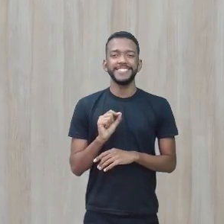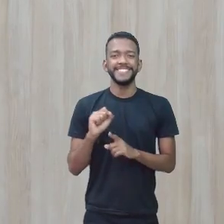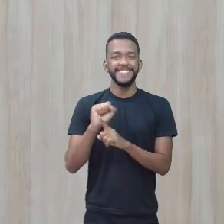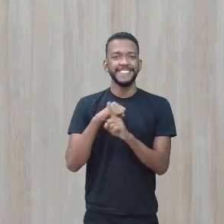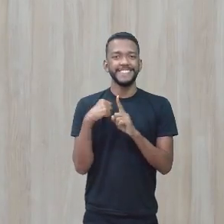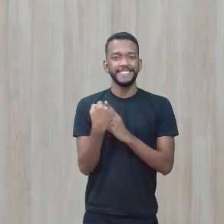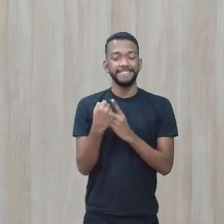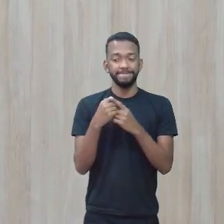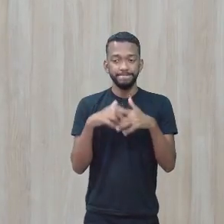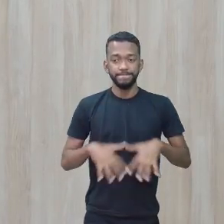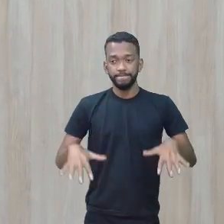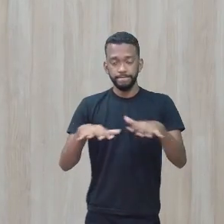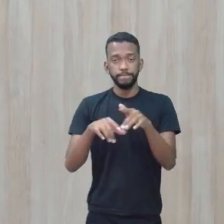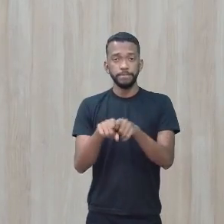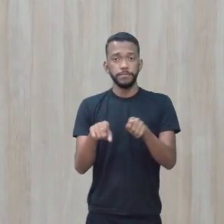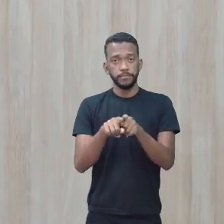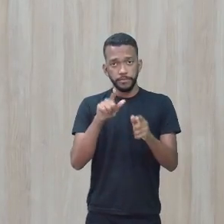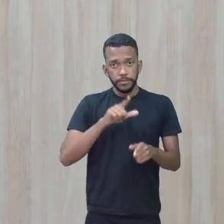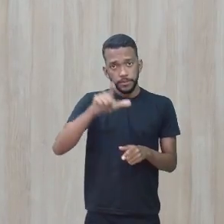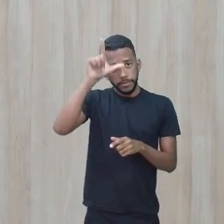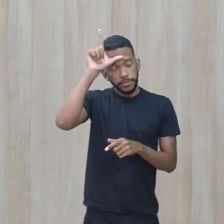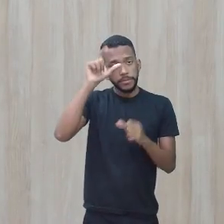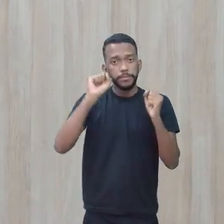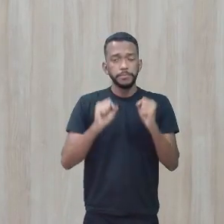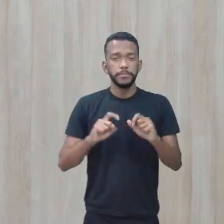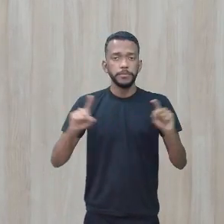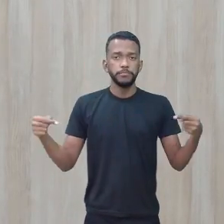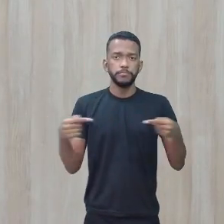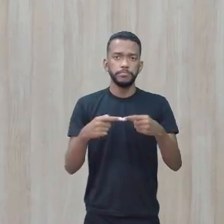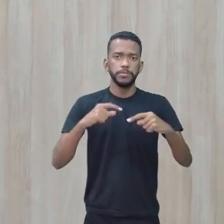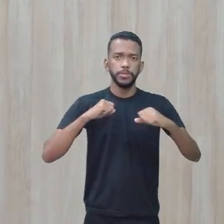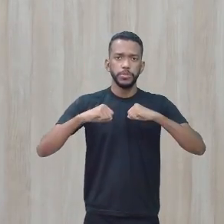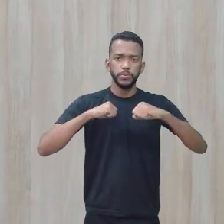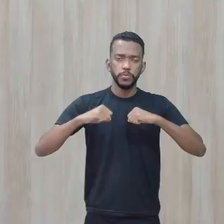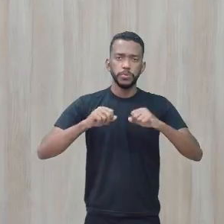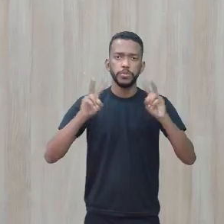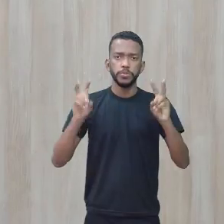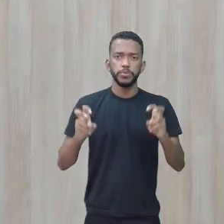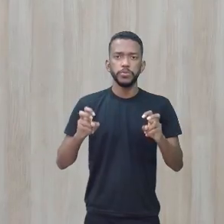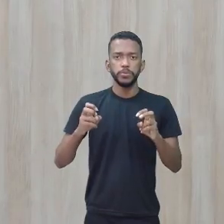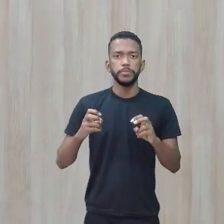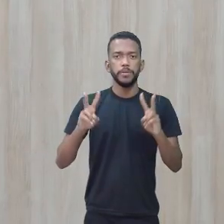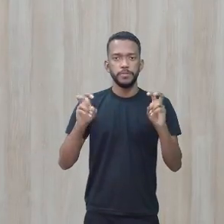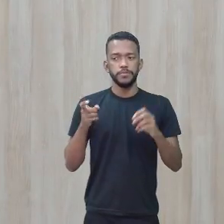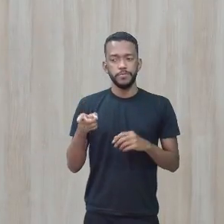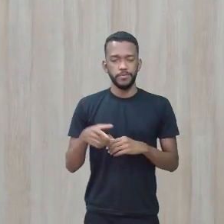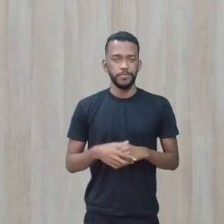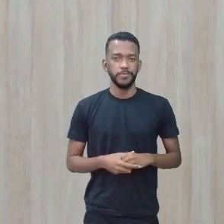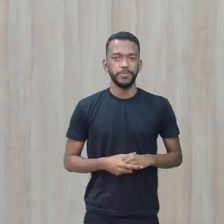sociedade como um todo e os líderes, né, pudessem discutir acerca desse assunto.